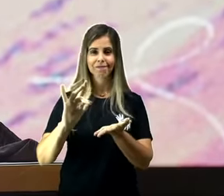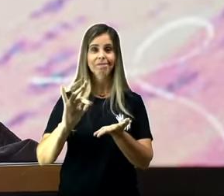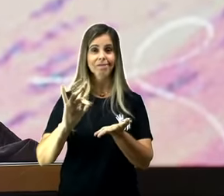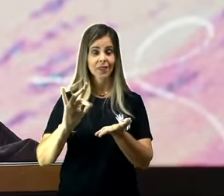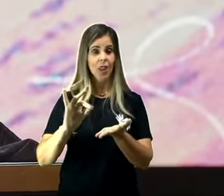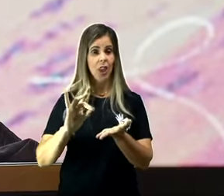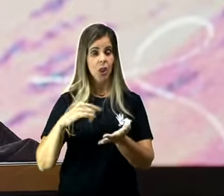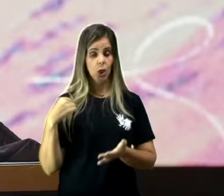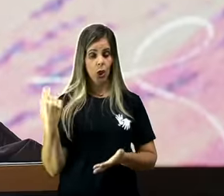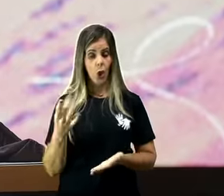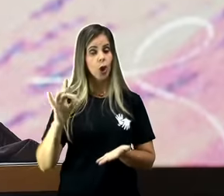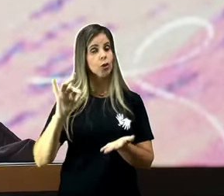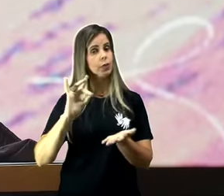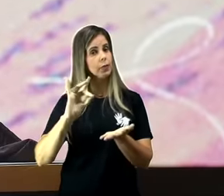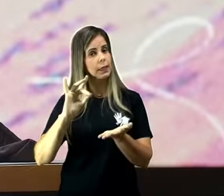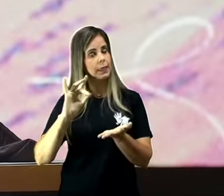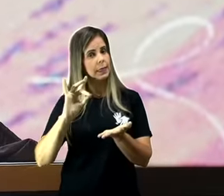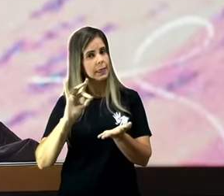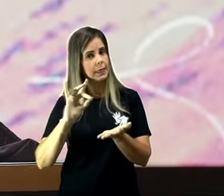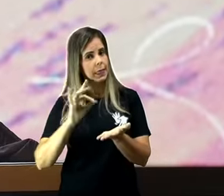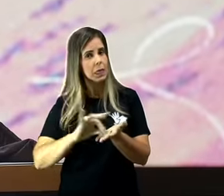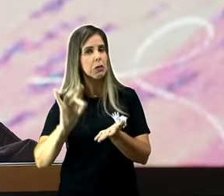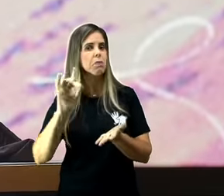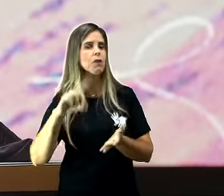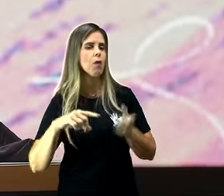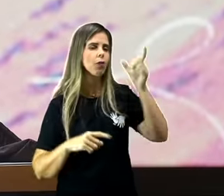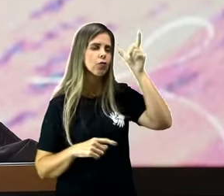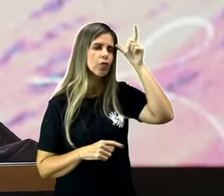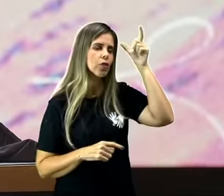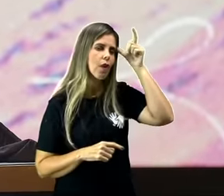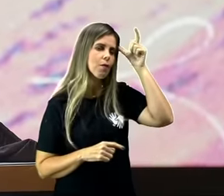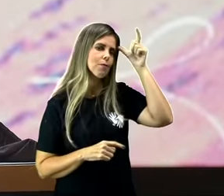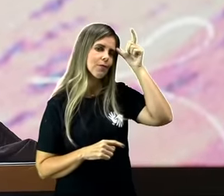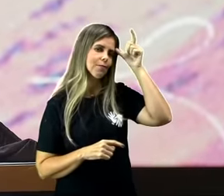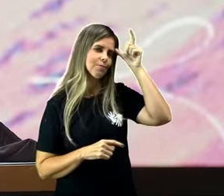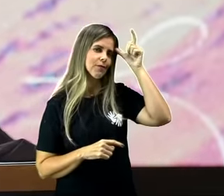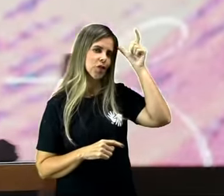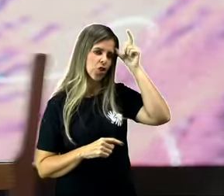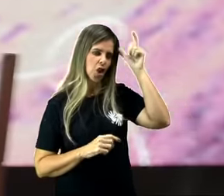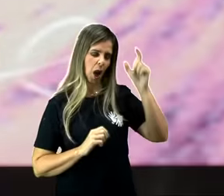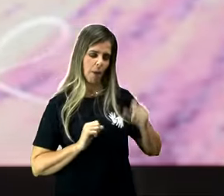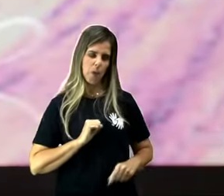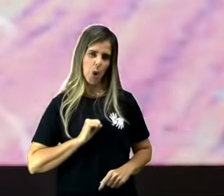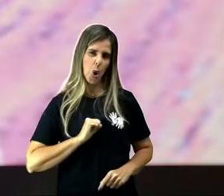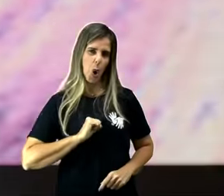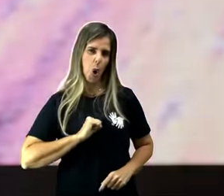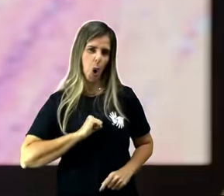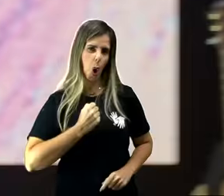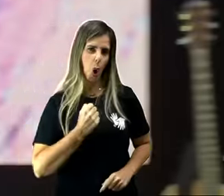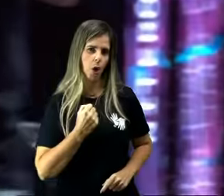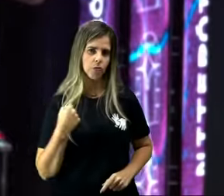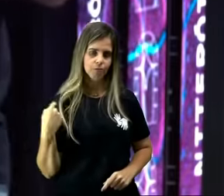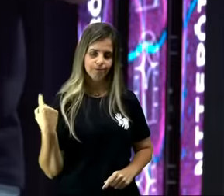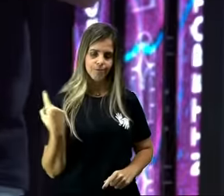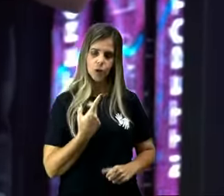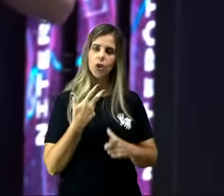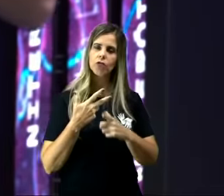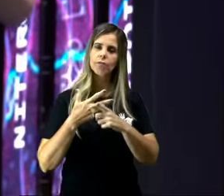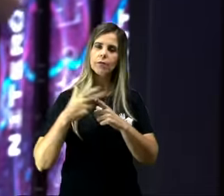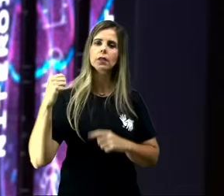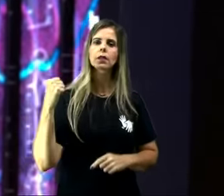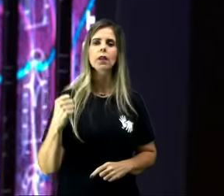Satanás. O diabo odeia teu avanço, meu irmão. Deixa eu te falar uma coisa. Satanás odeia ver a tua família